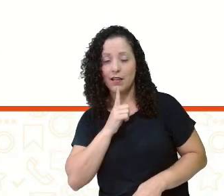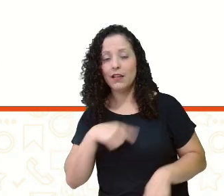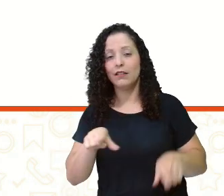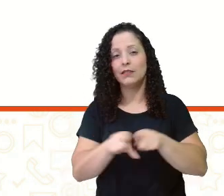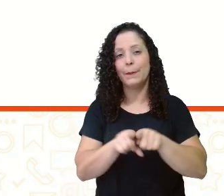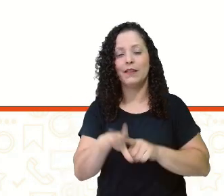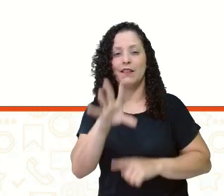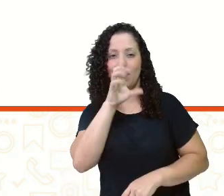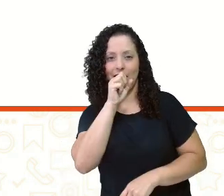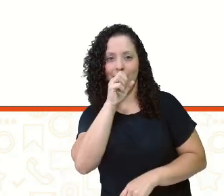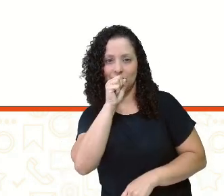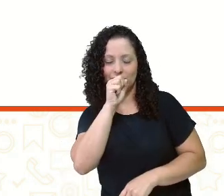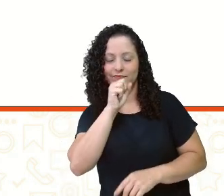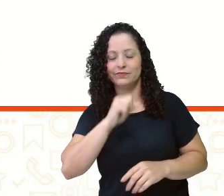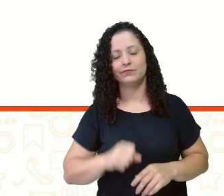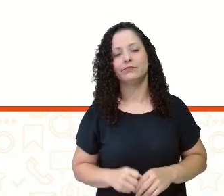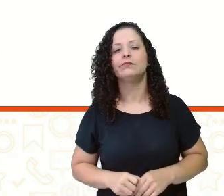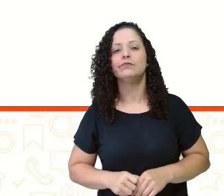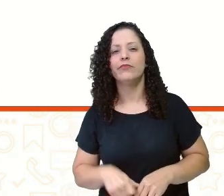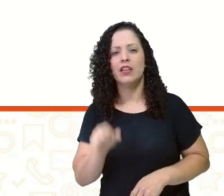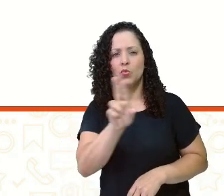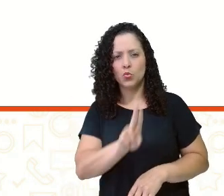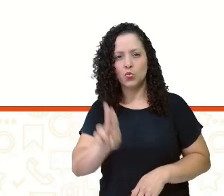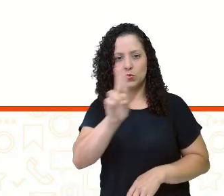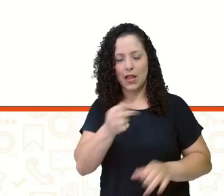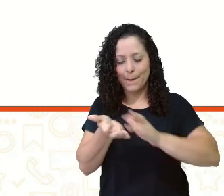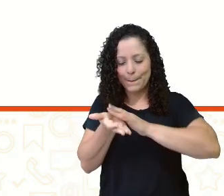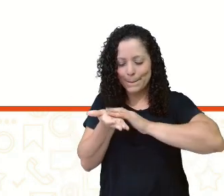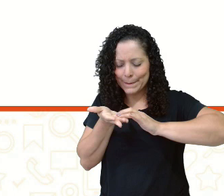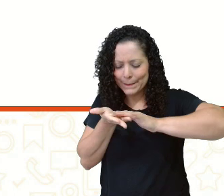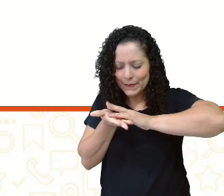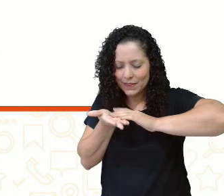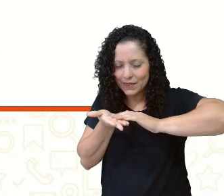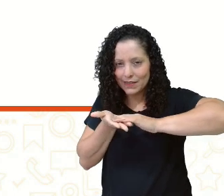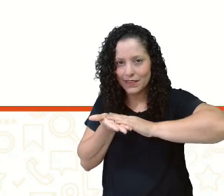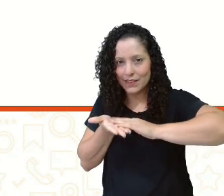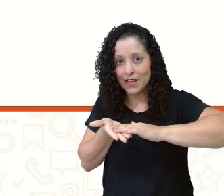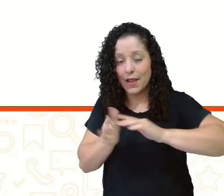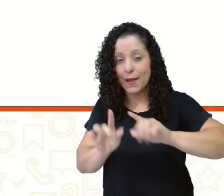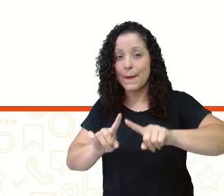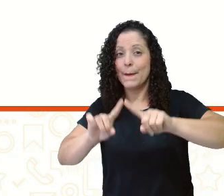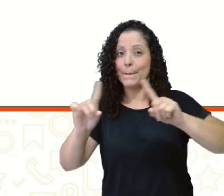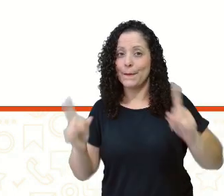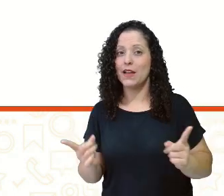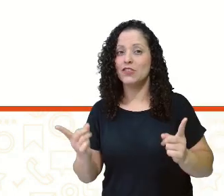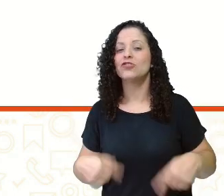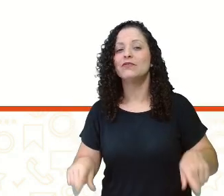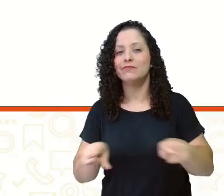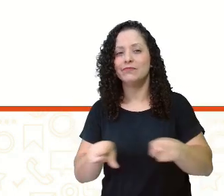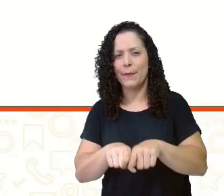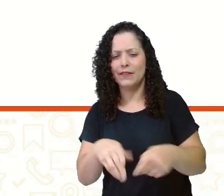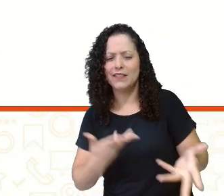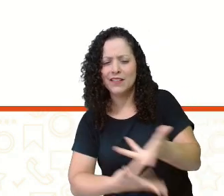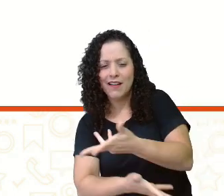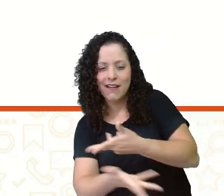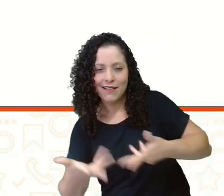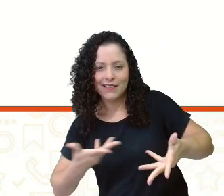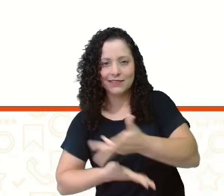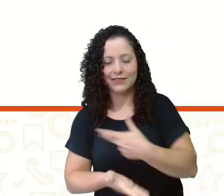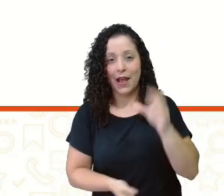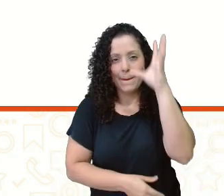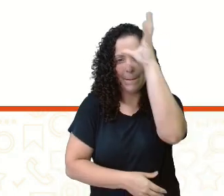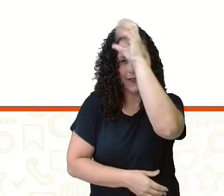assim, eles vão se apropriando do braille, mas trazendo sempre para o seu contexto, fazendo esse movimento de